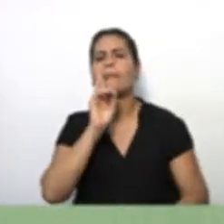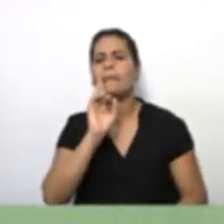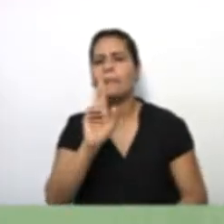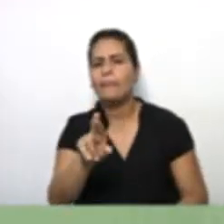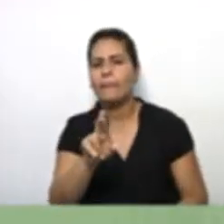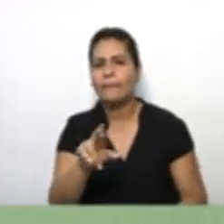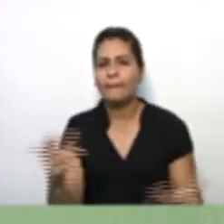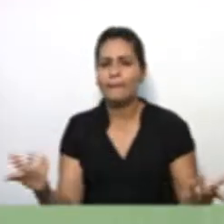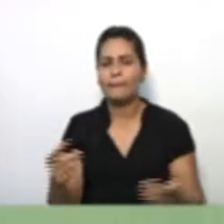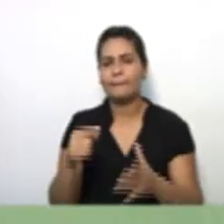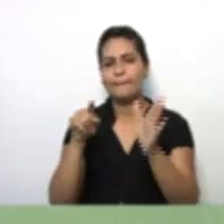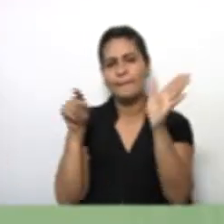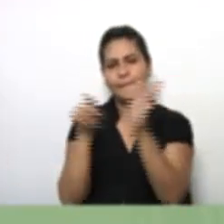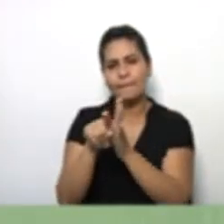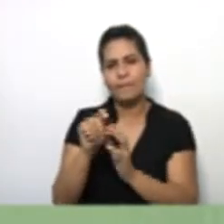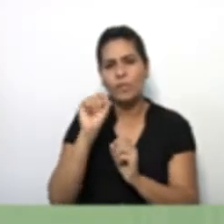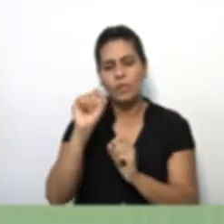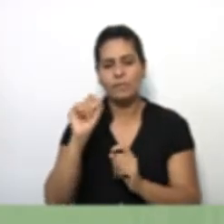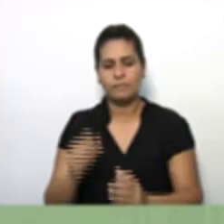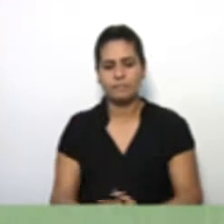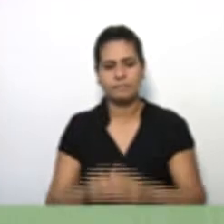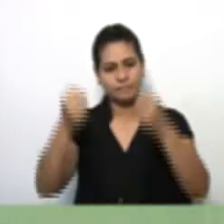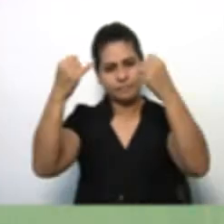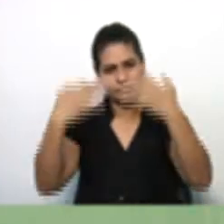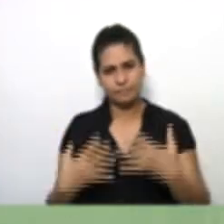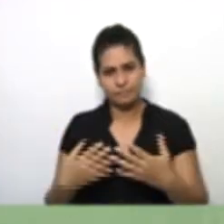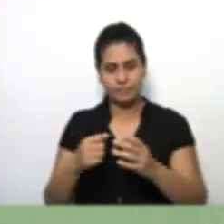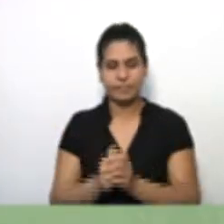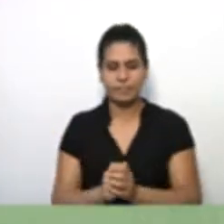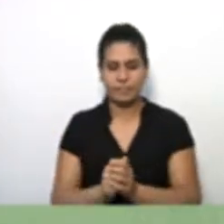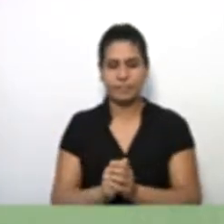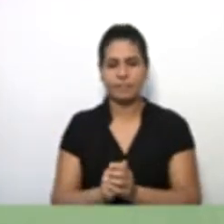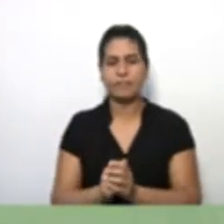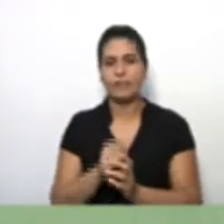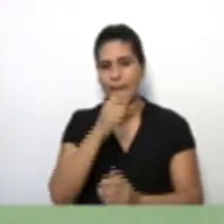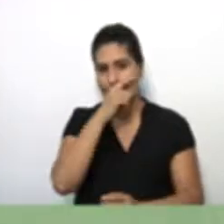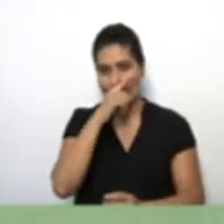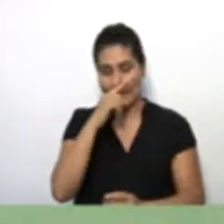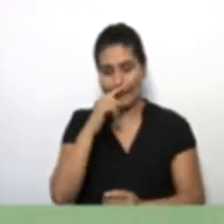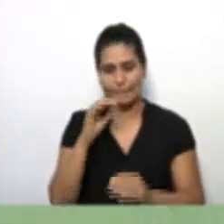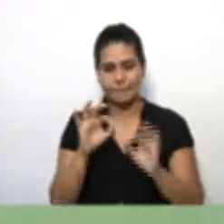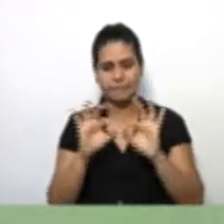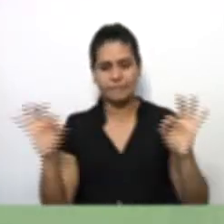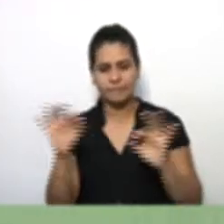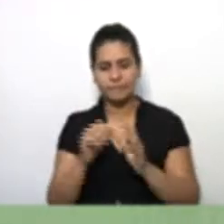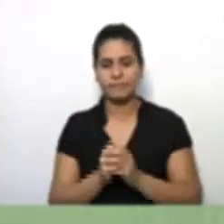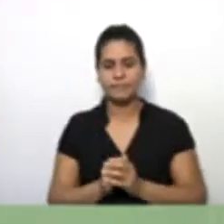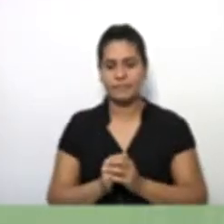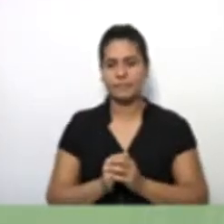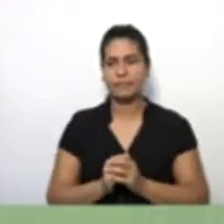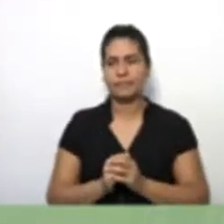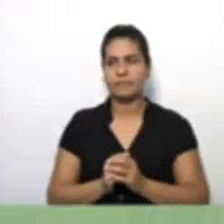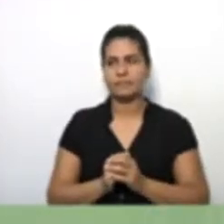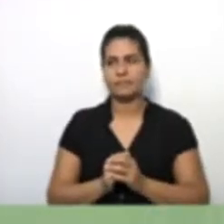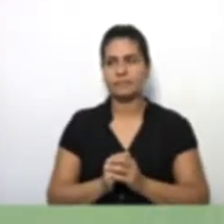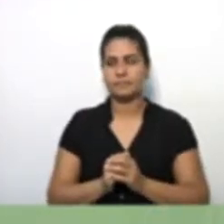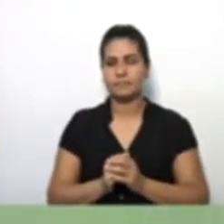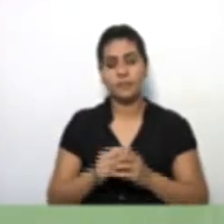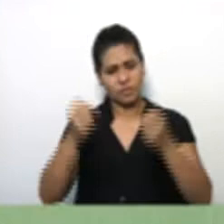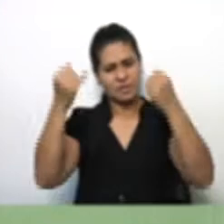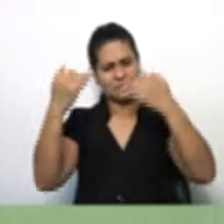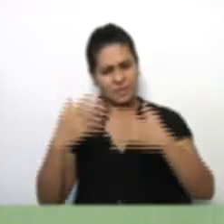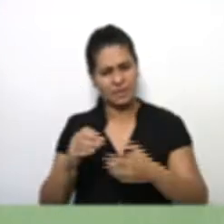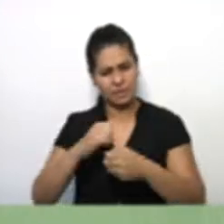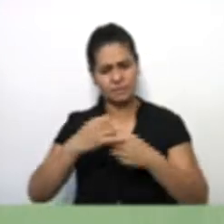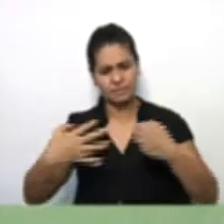aqui para a resposta. Então, definir organizações, né? A organização, eu vou até grifar aqui, ó. Eu trouxe aquele conceito que eu já passei